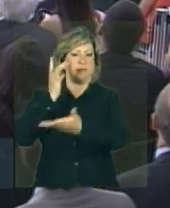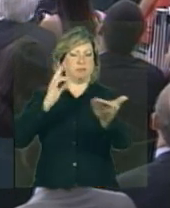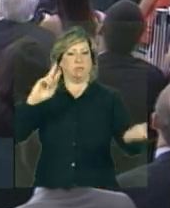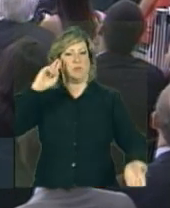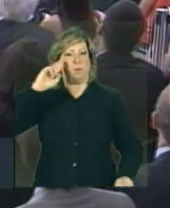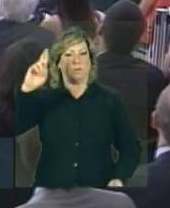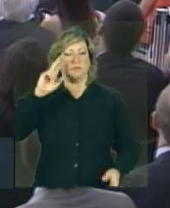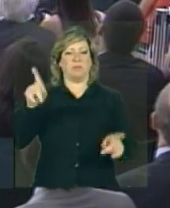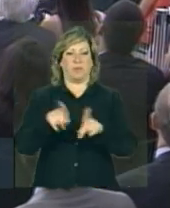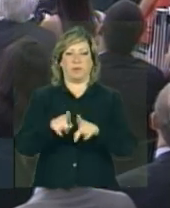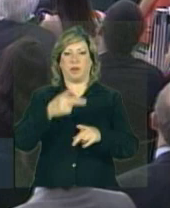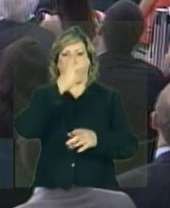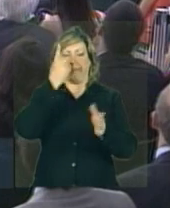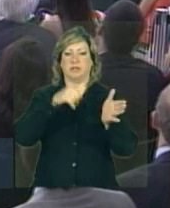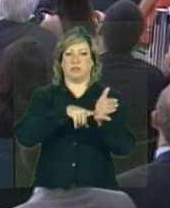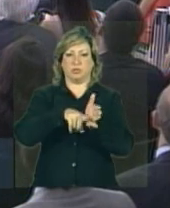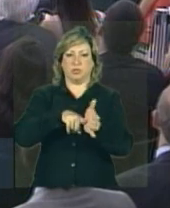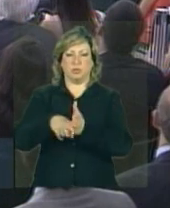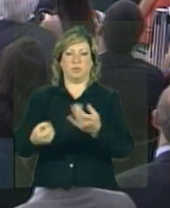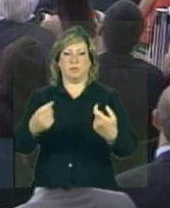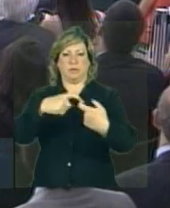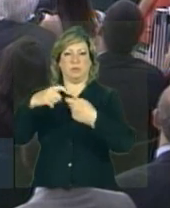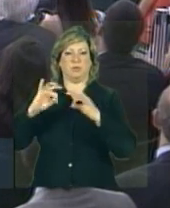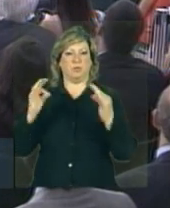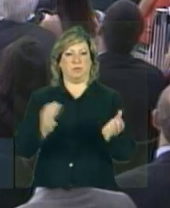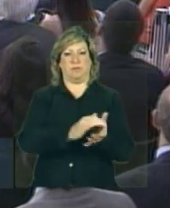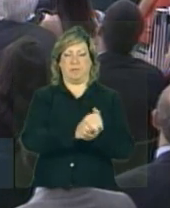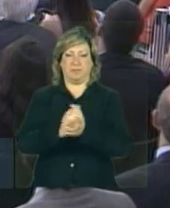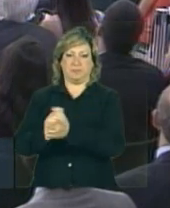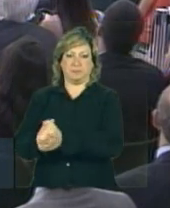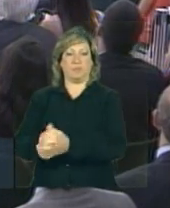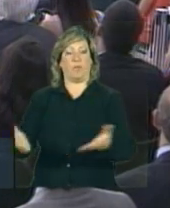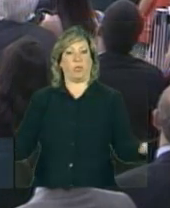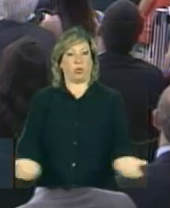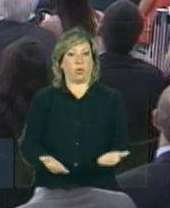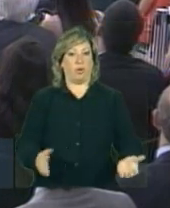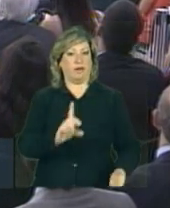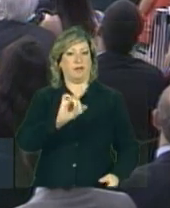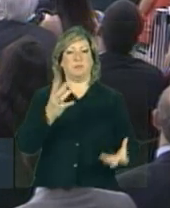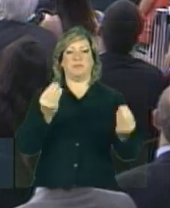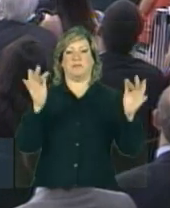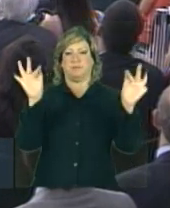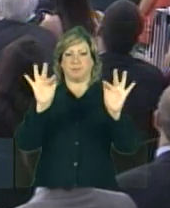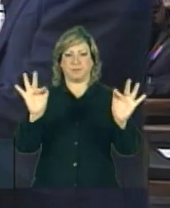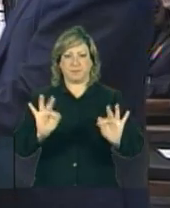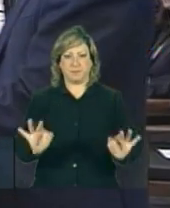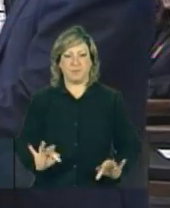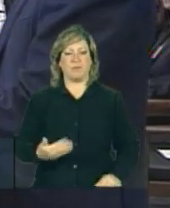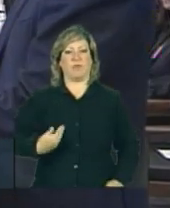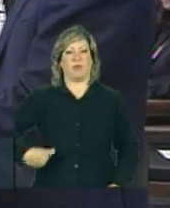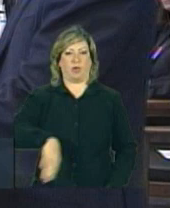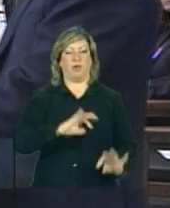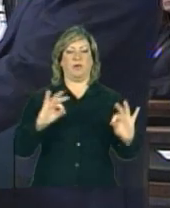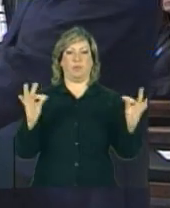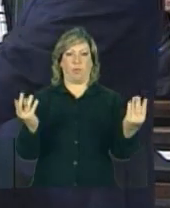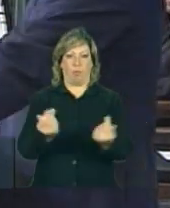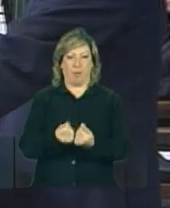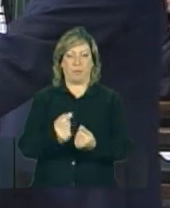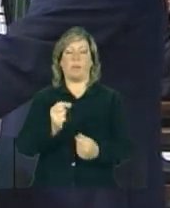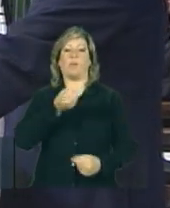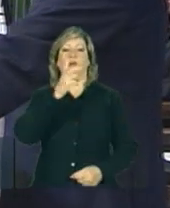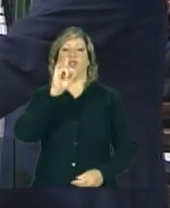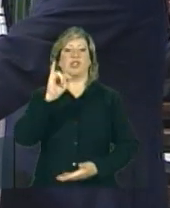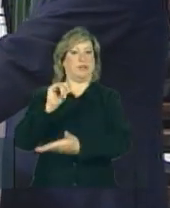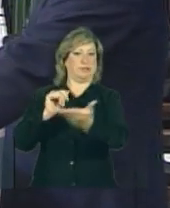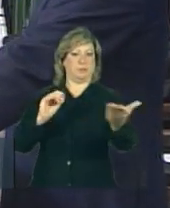também com os parceiros. Esse dia é um dia de muita felicidade para todos nós. Bom dia